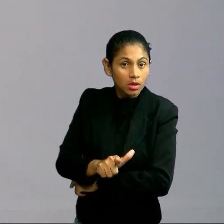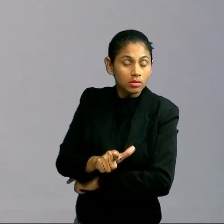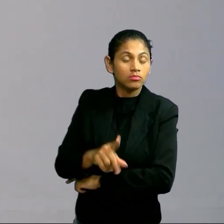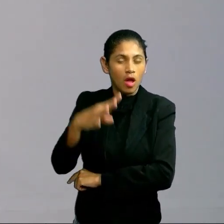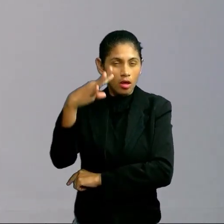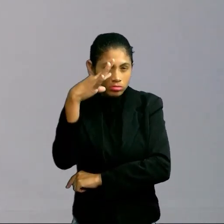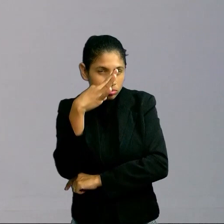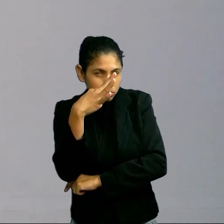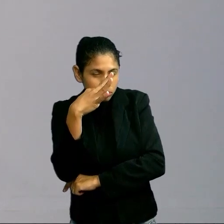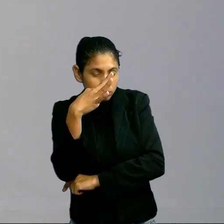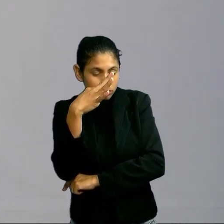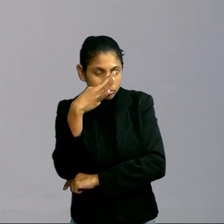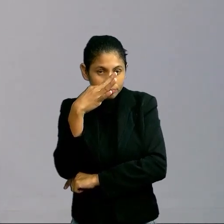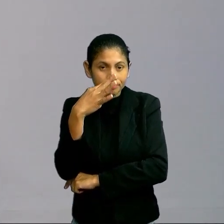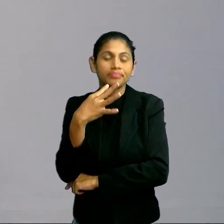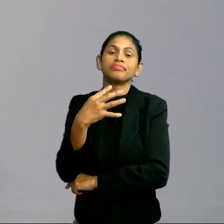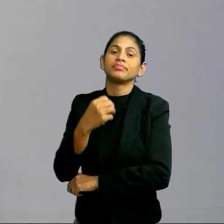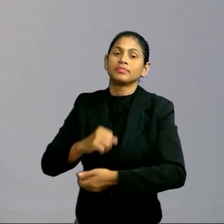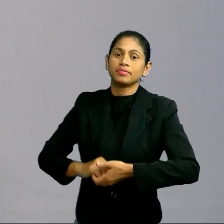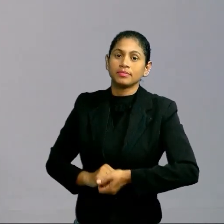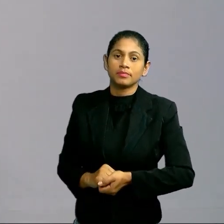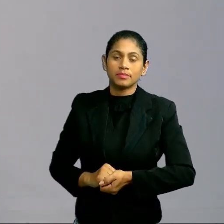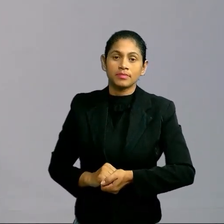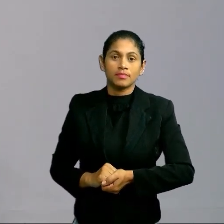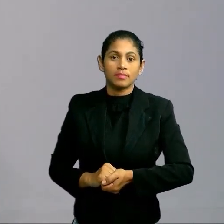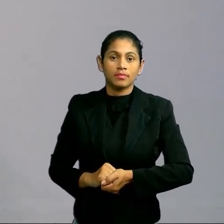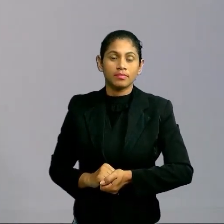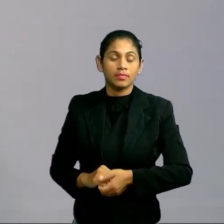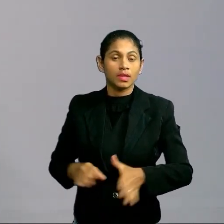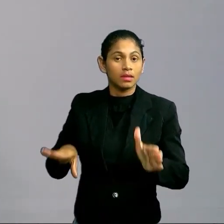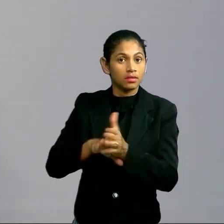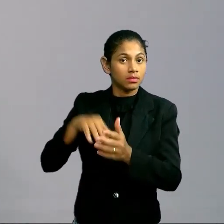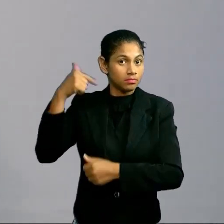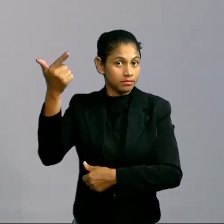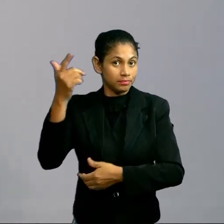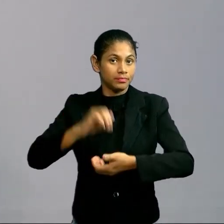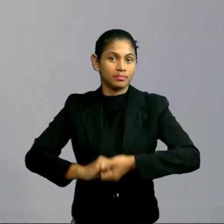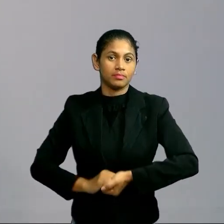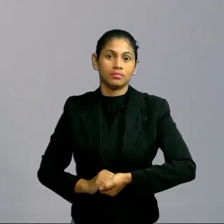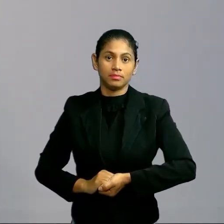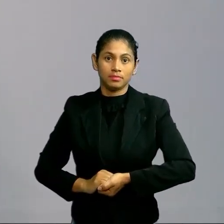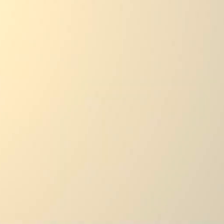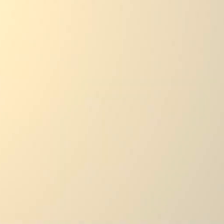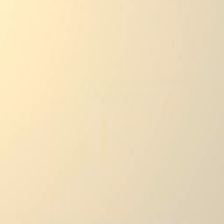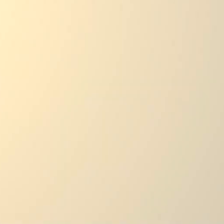as nossas aulas quantas vezes forem necessárias. No mais, até mais, queridos.